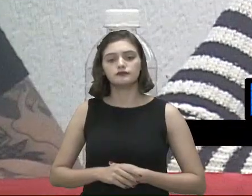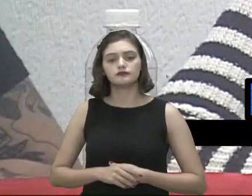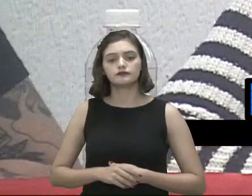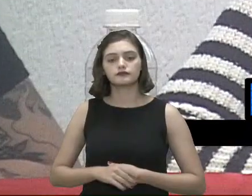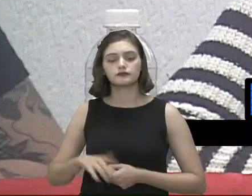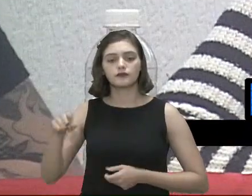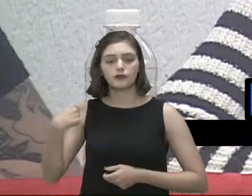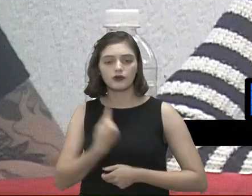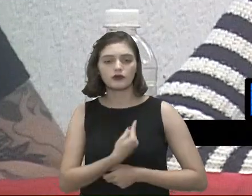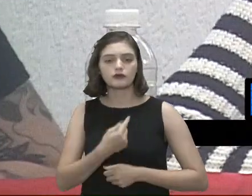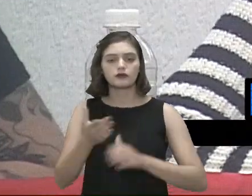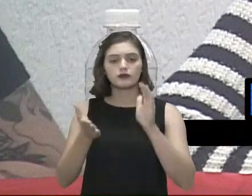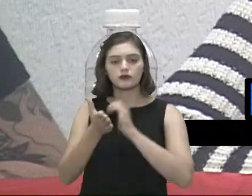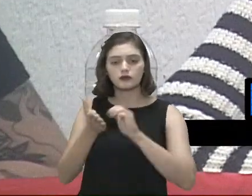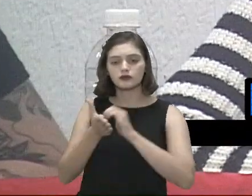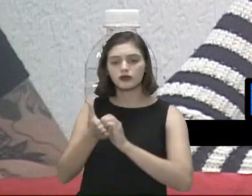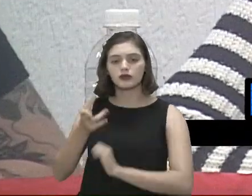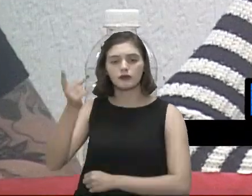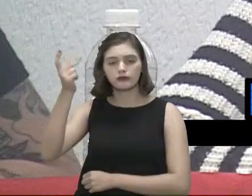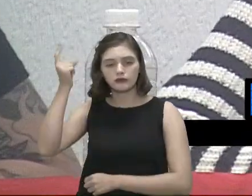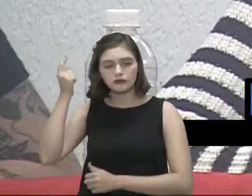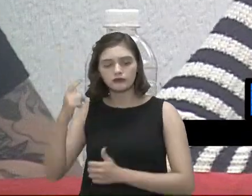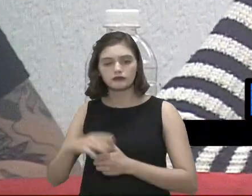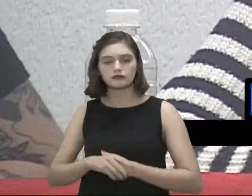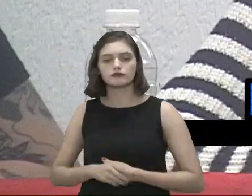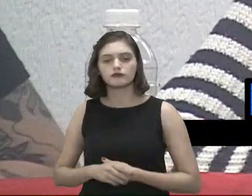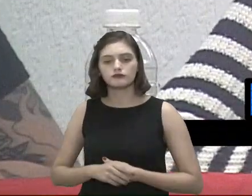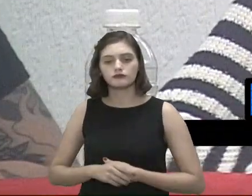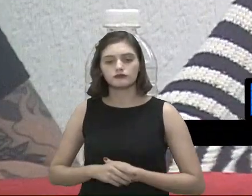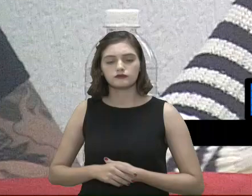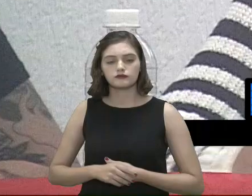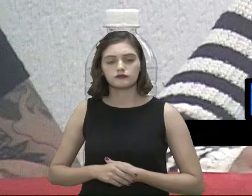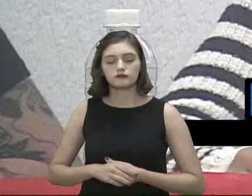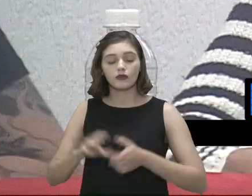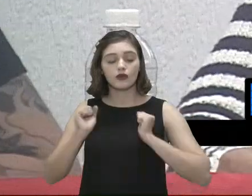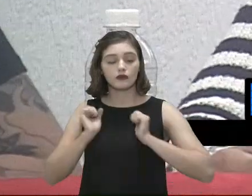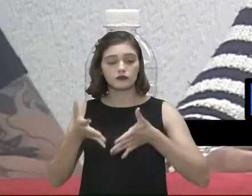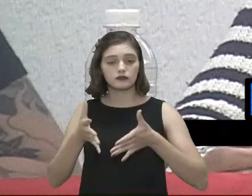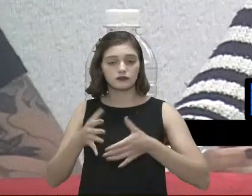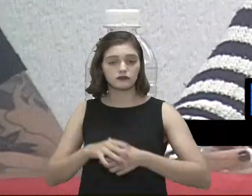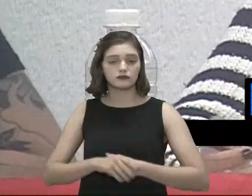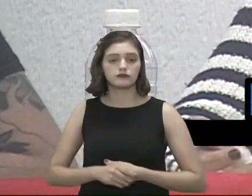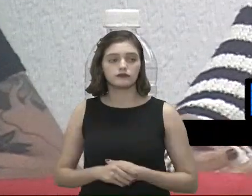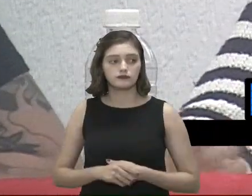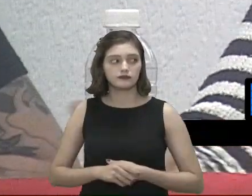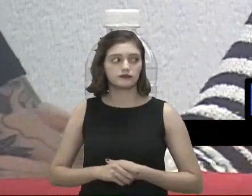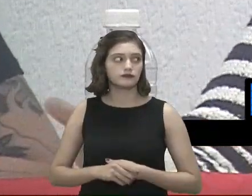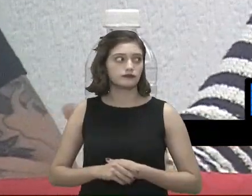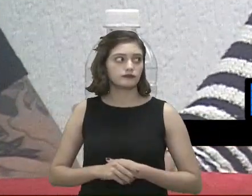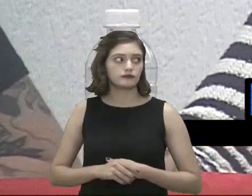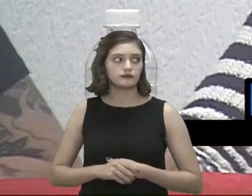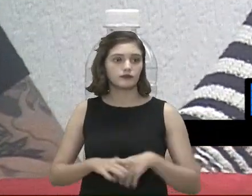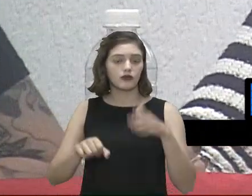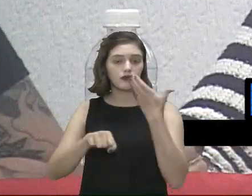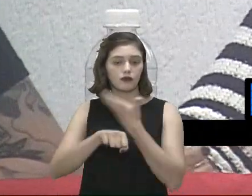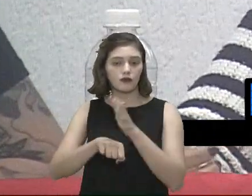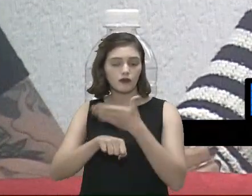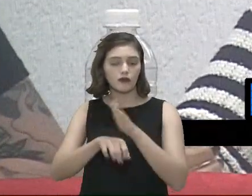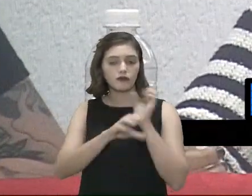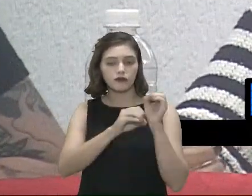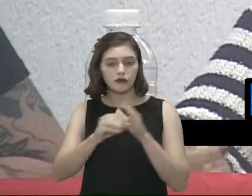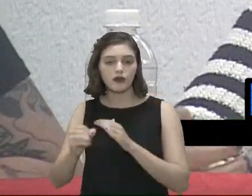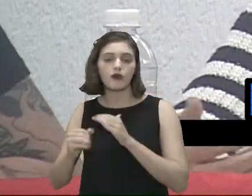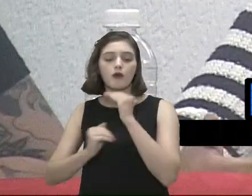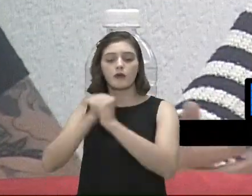adotado pela secretaria à época algumas ações que contaram com a capacitação, um processo